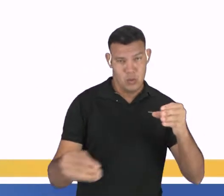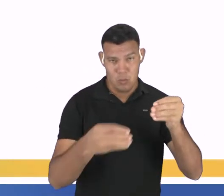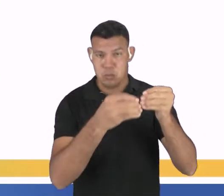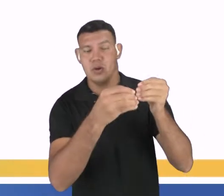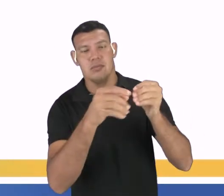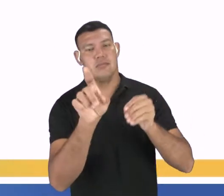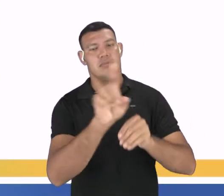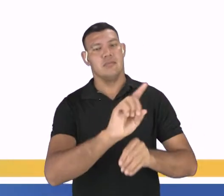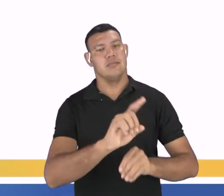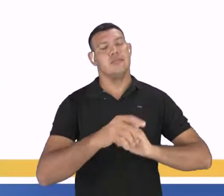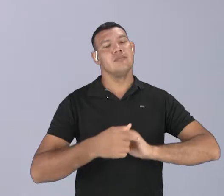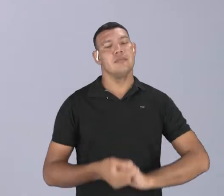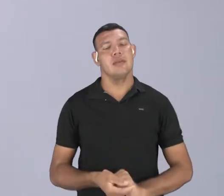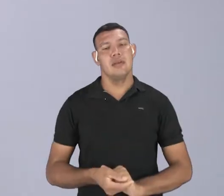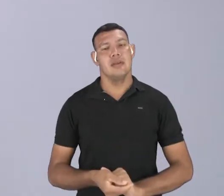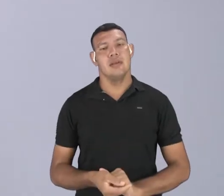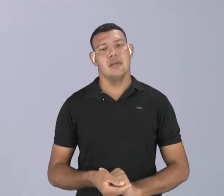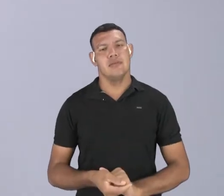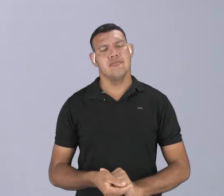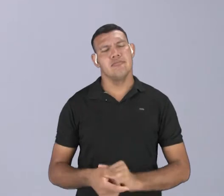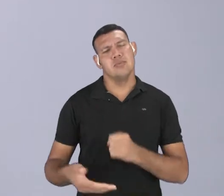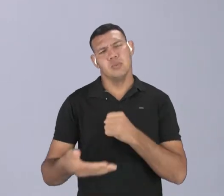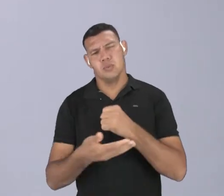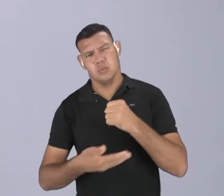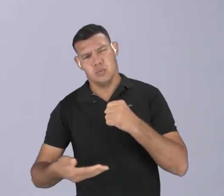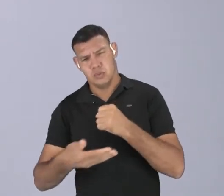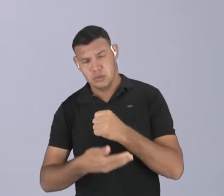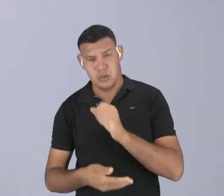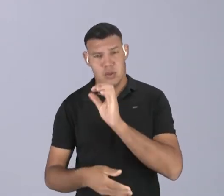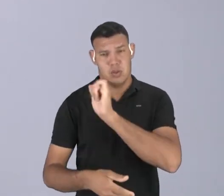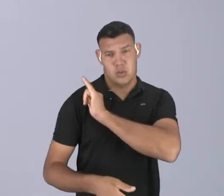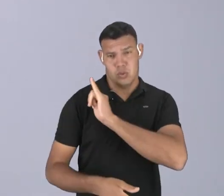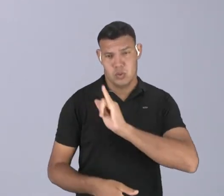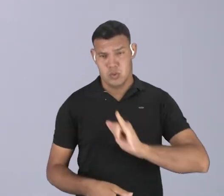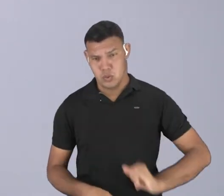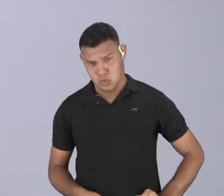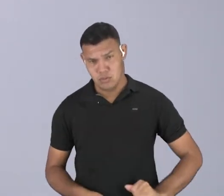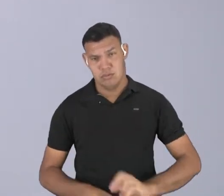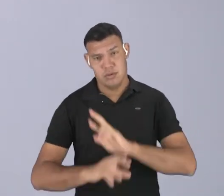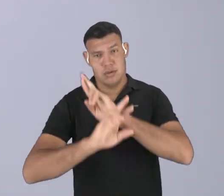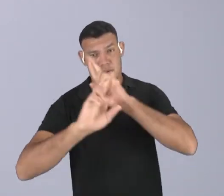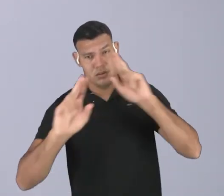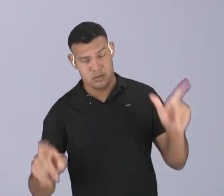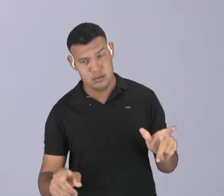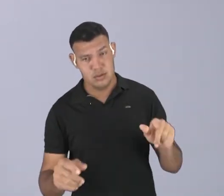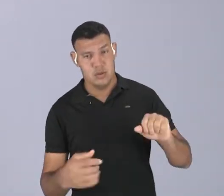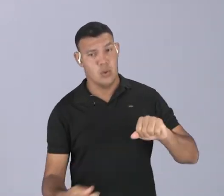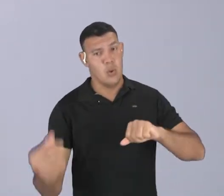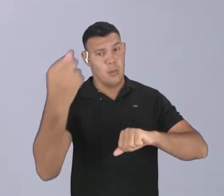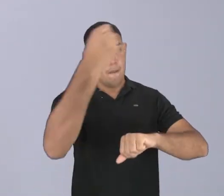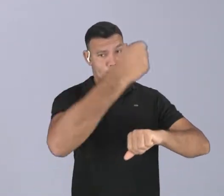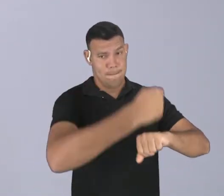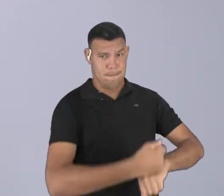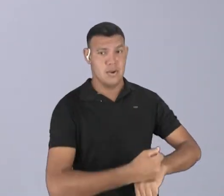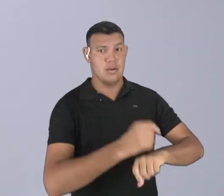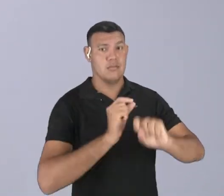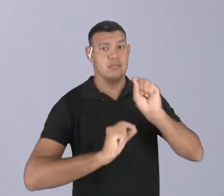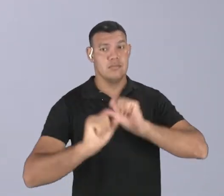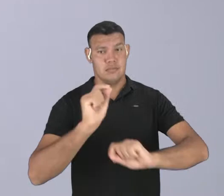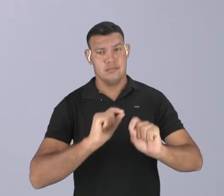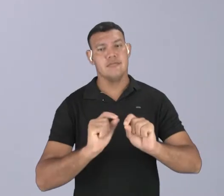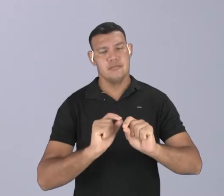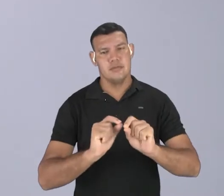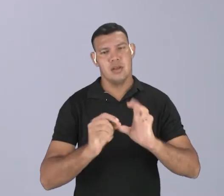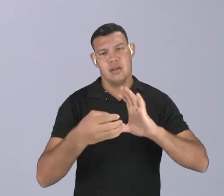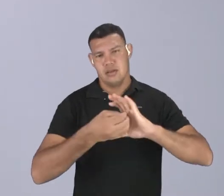recebe a influência. Então, basicamente, o imperialismo vai se distinguir do colonialismo, porque o colonialismo tem